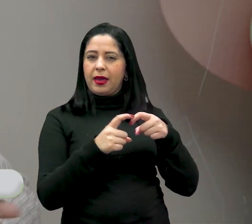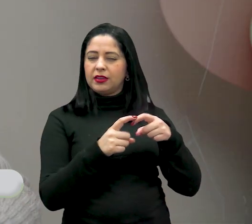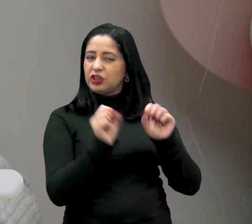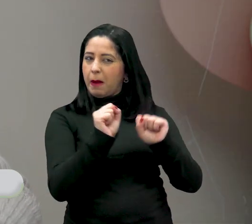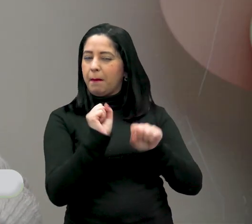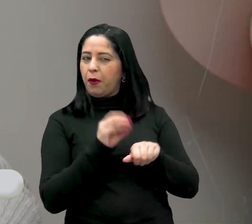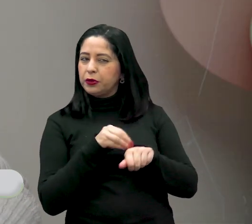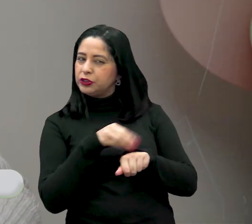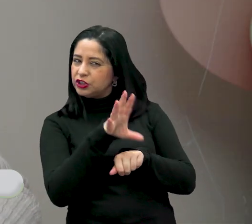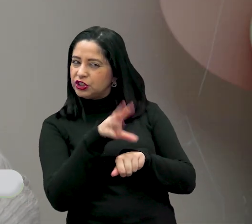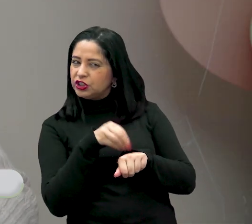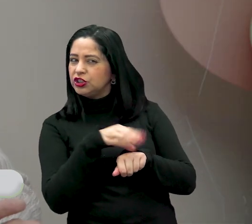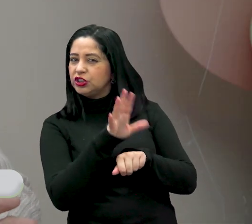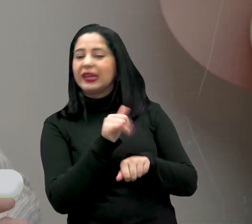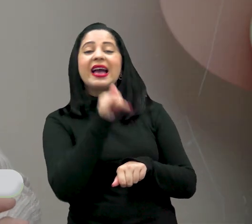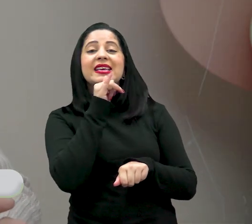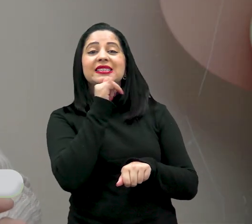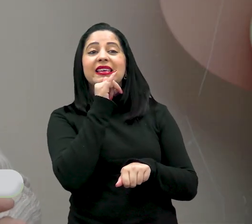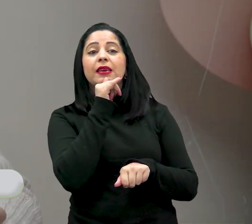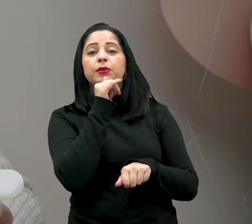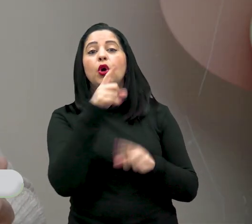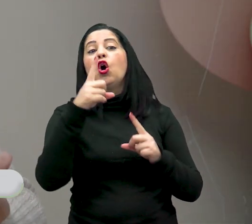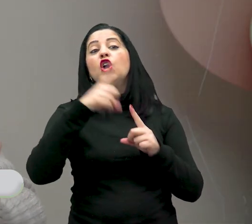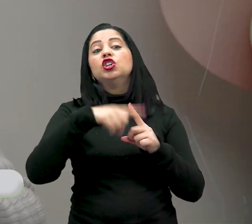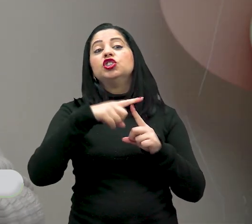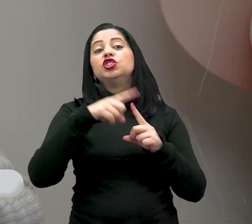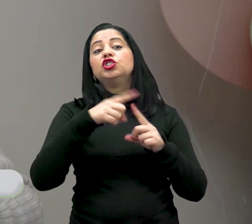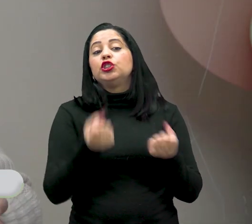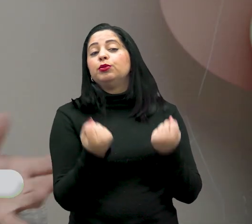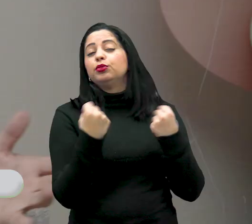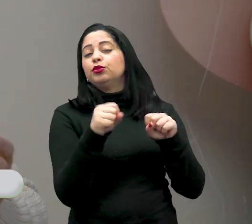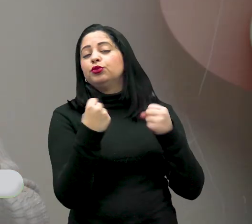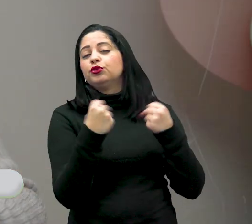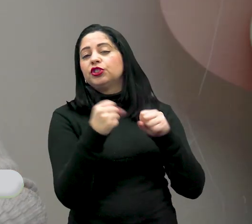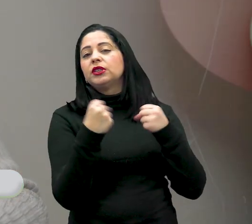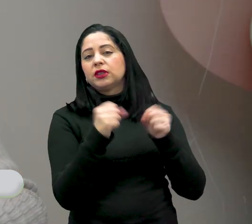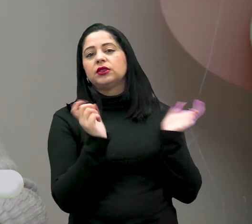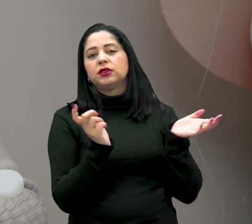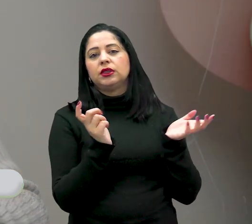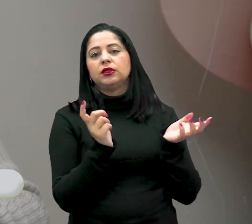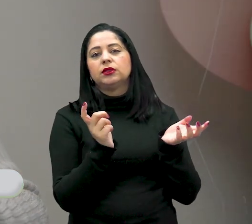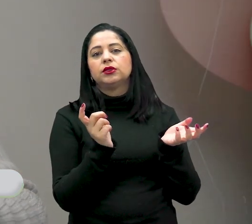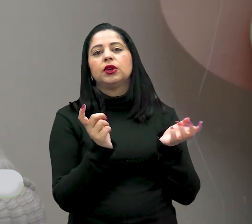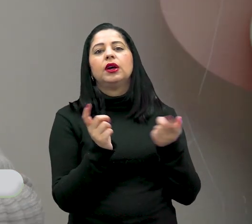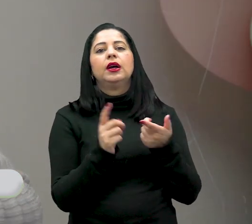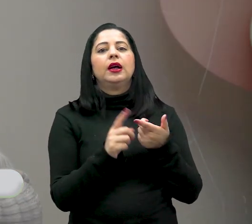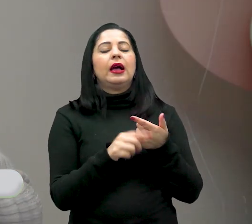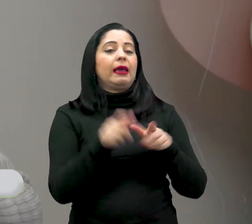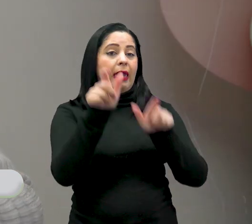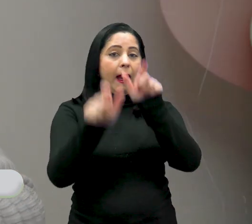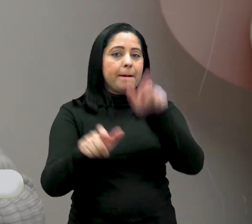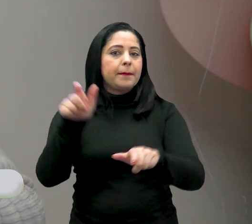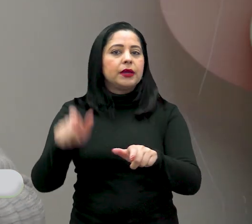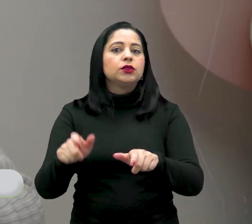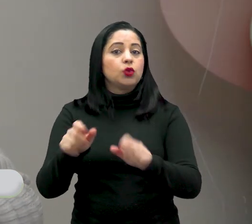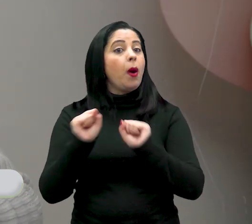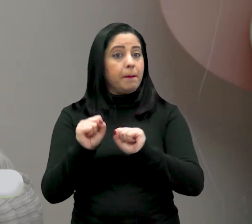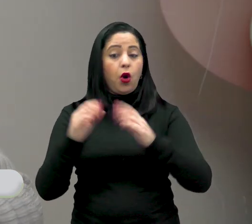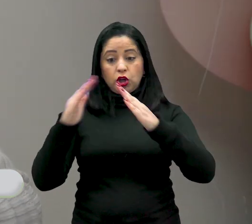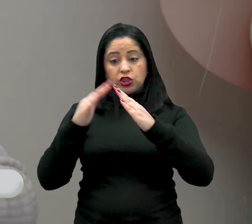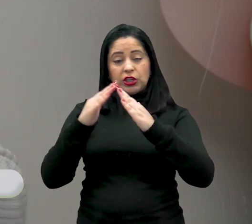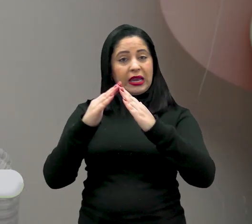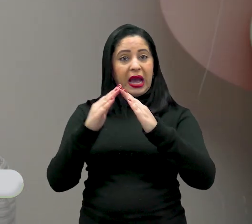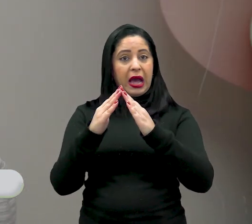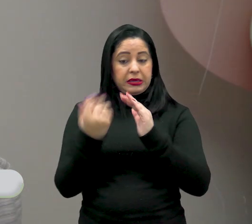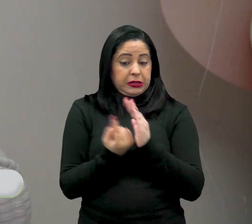já consegue passar algumas dicas em relação a isso? Por exemplo, algum exercício, por mais que não seja uma fisioterapeuta, mas de repente algum exercício que a pessoa vai conseguir fazer